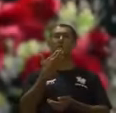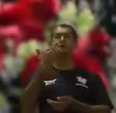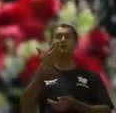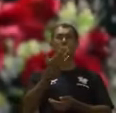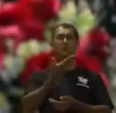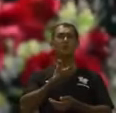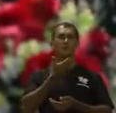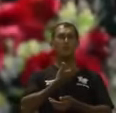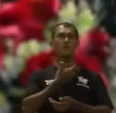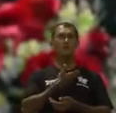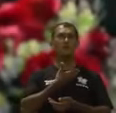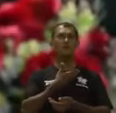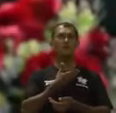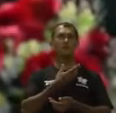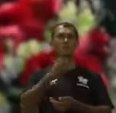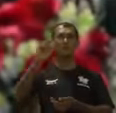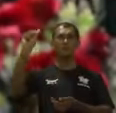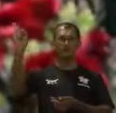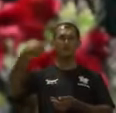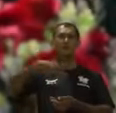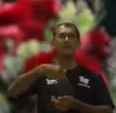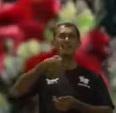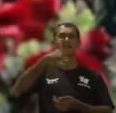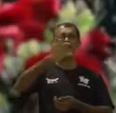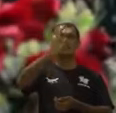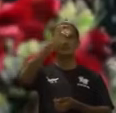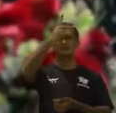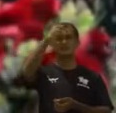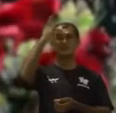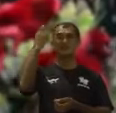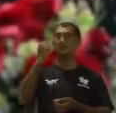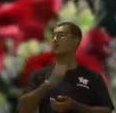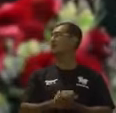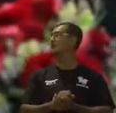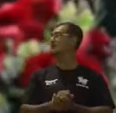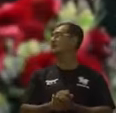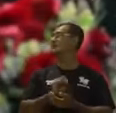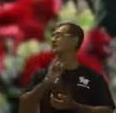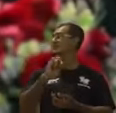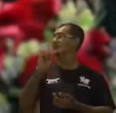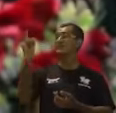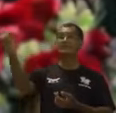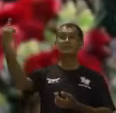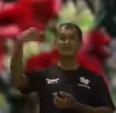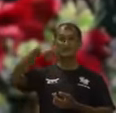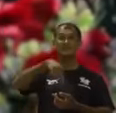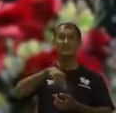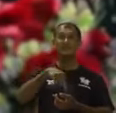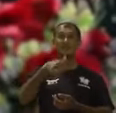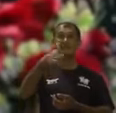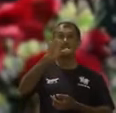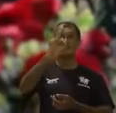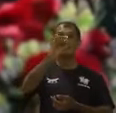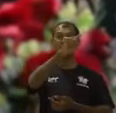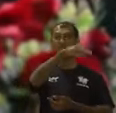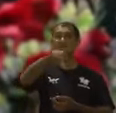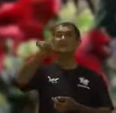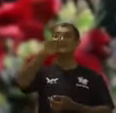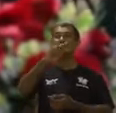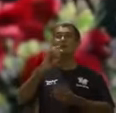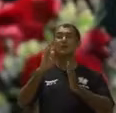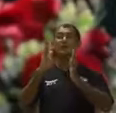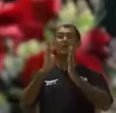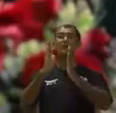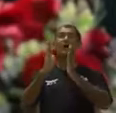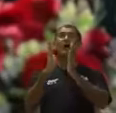pessoas, vocês me prometem, se ele trazer, que vocês vão adorar a Deus até os